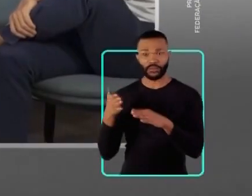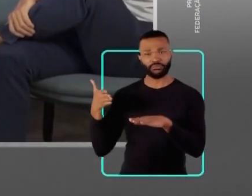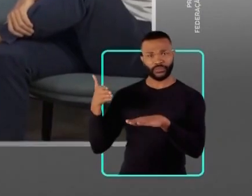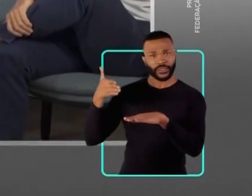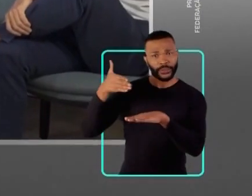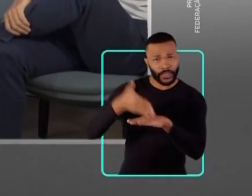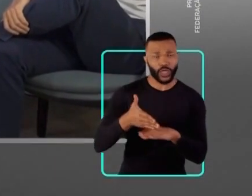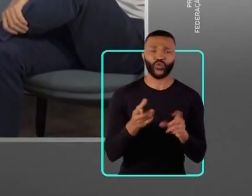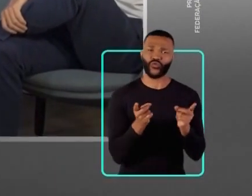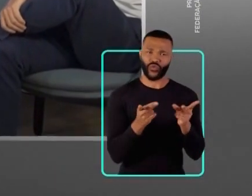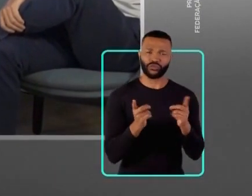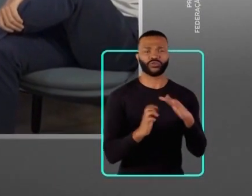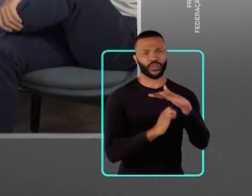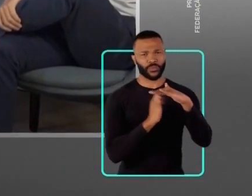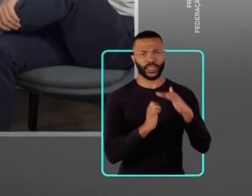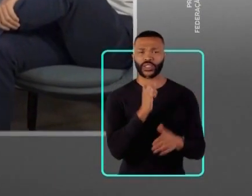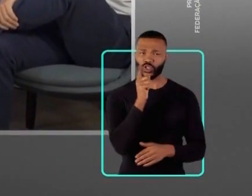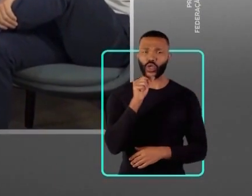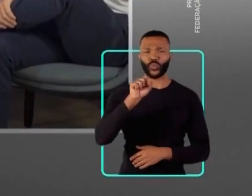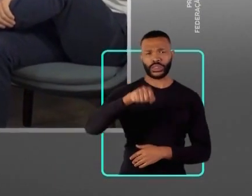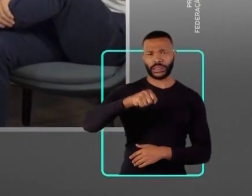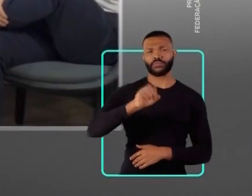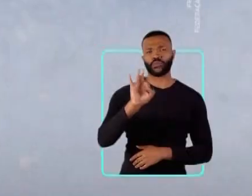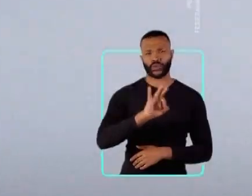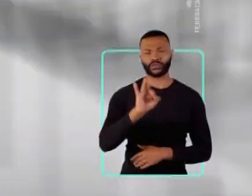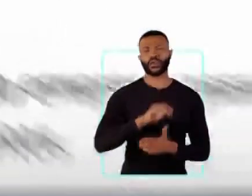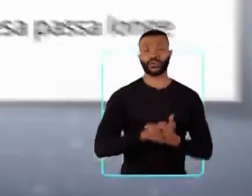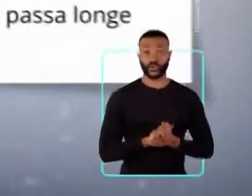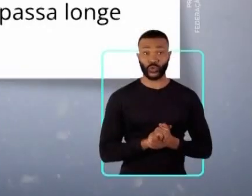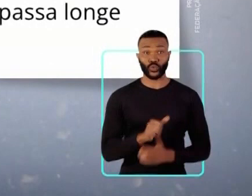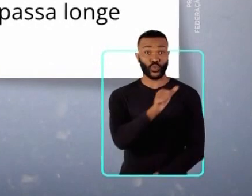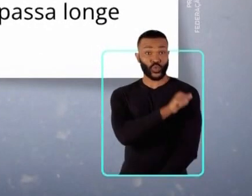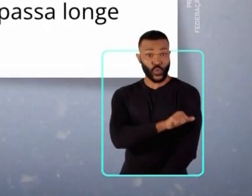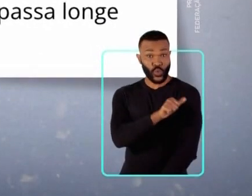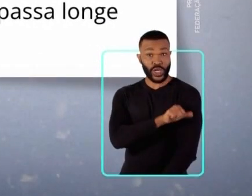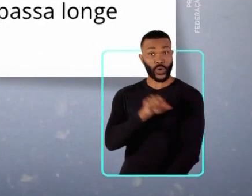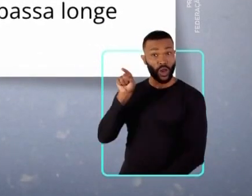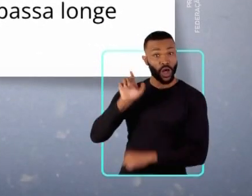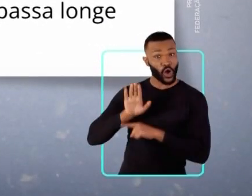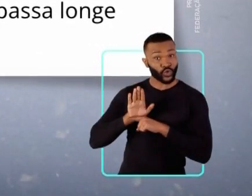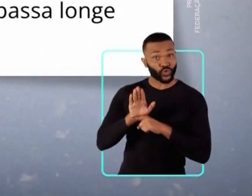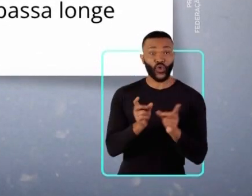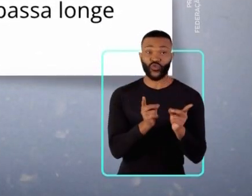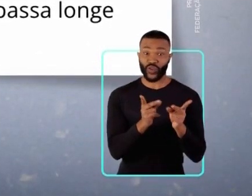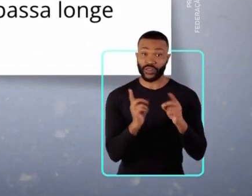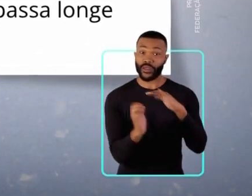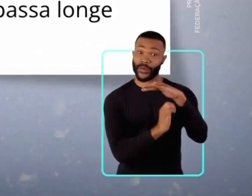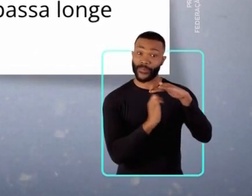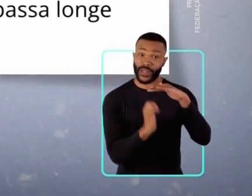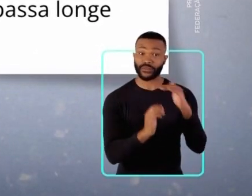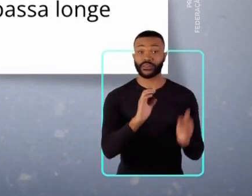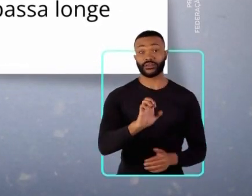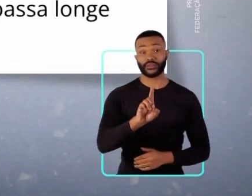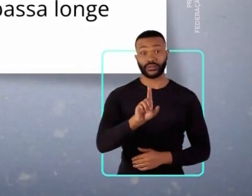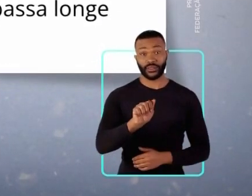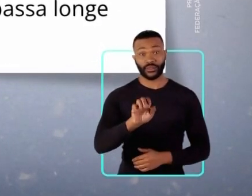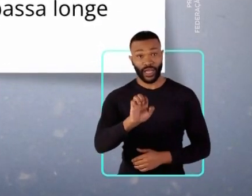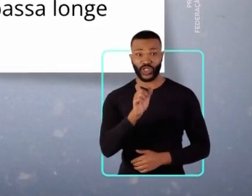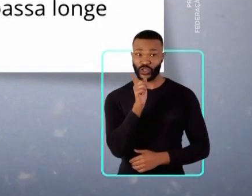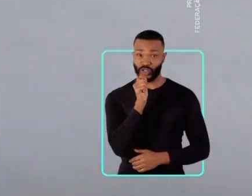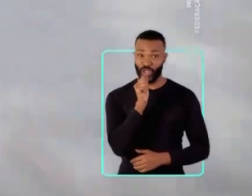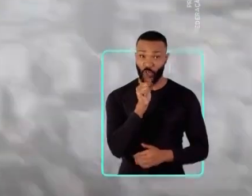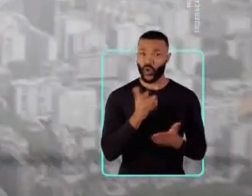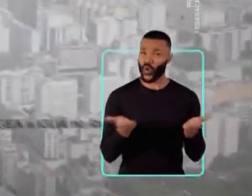Chegando lá, a gente vai vender a Sabesp, sim. Vai vender a participação na Sabesp. No Rio de Janeiro, Tarcísio ajudou a privatizar a SEDAI, a companhia de água